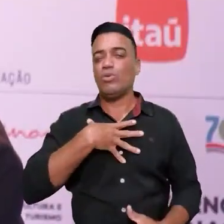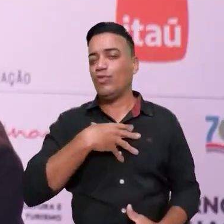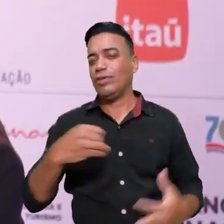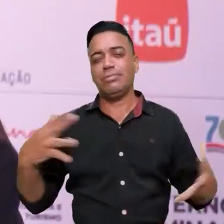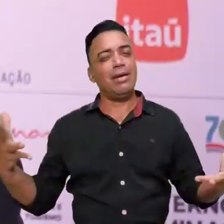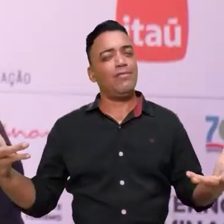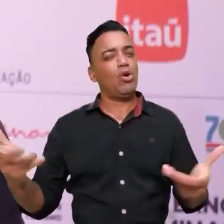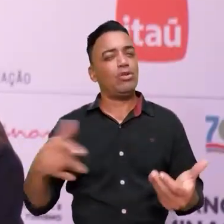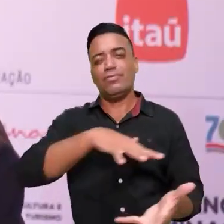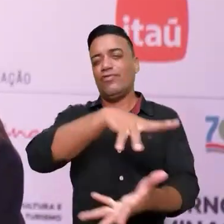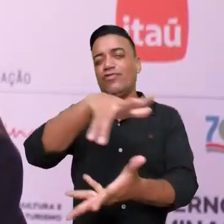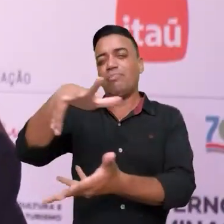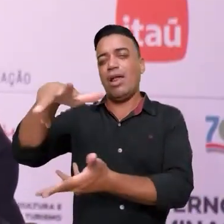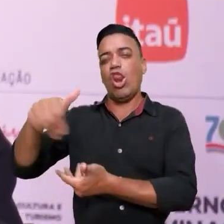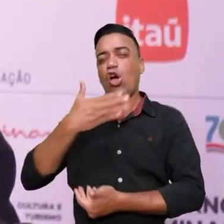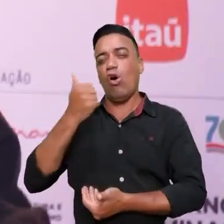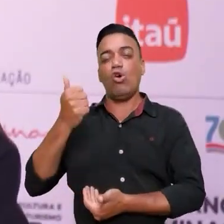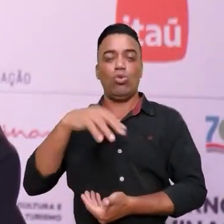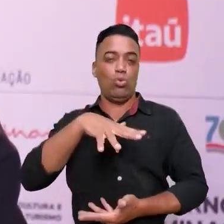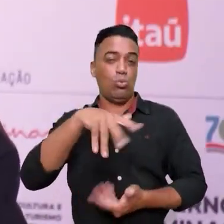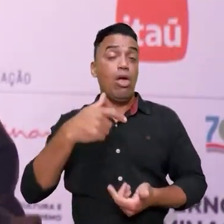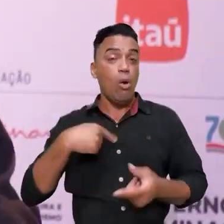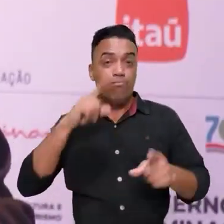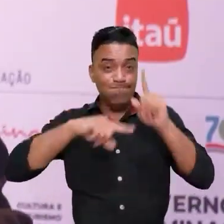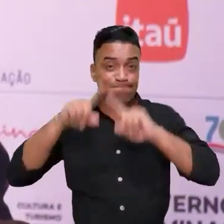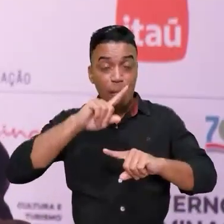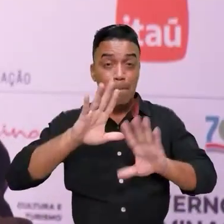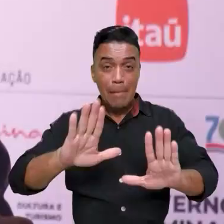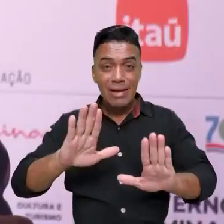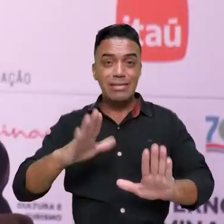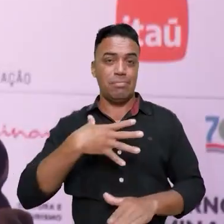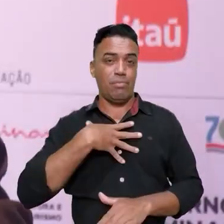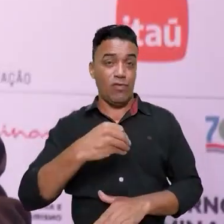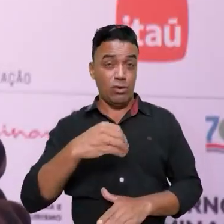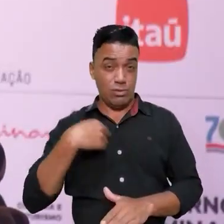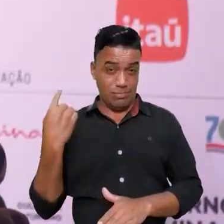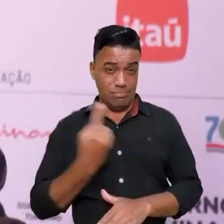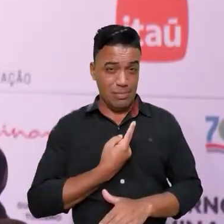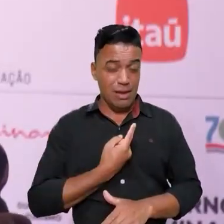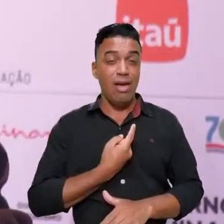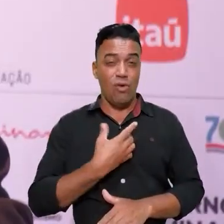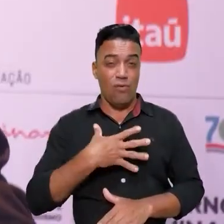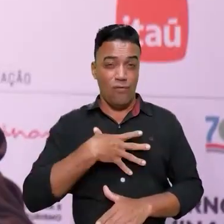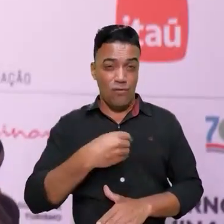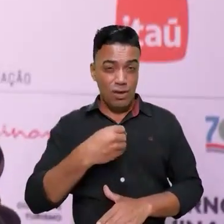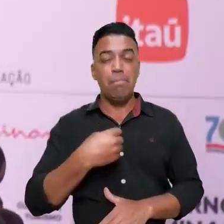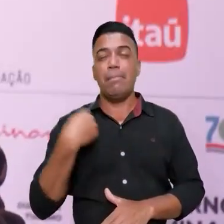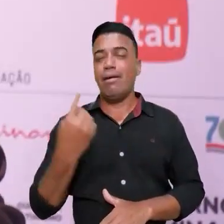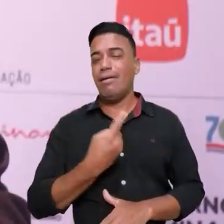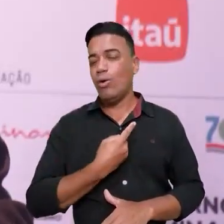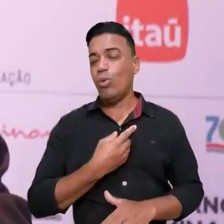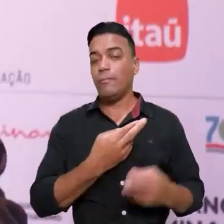mundo, mesmo, em todas as circunstâncias. Eu erro, mas os meus filhos, eles são responsáveis, assim, eles me